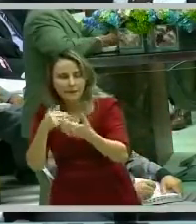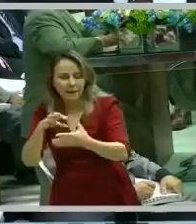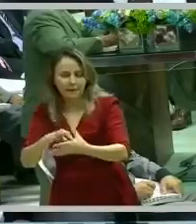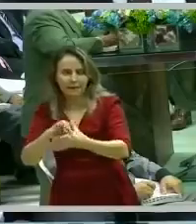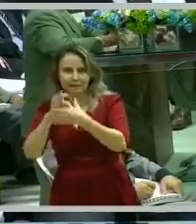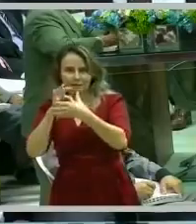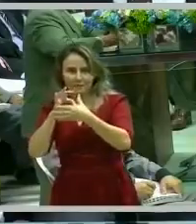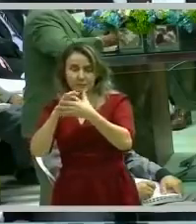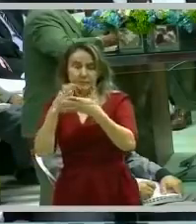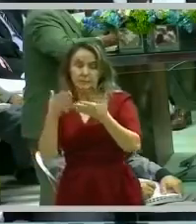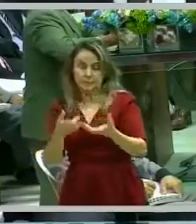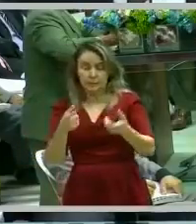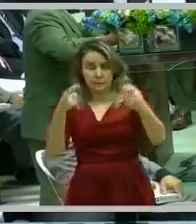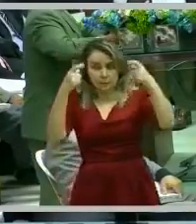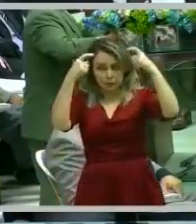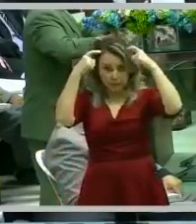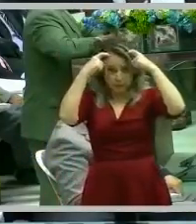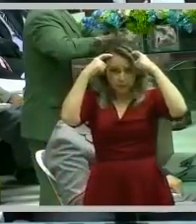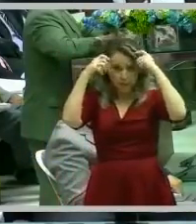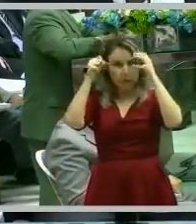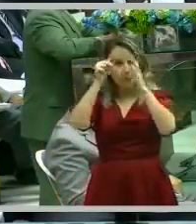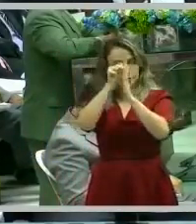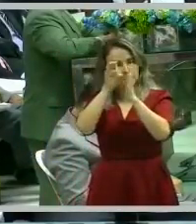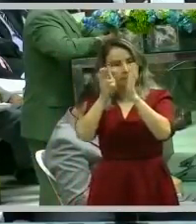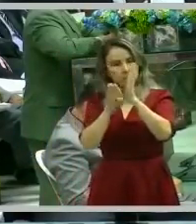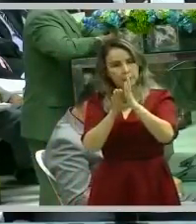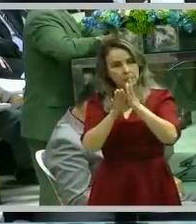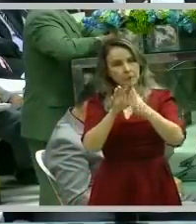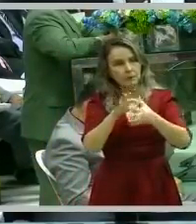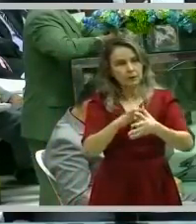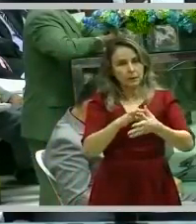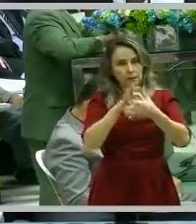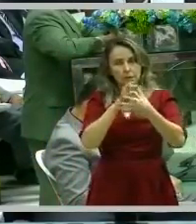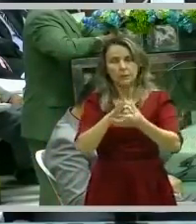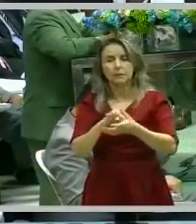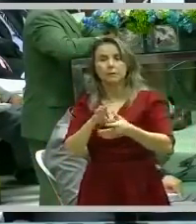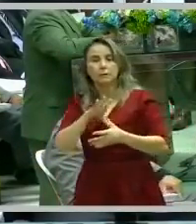carne. E o leão falso representa o diabo.